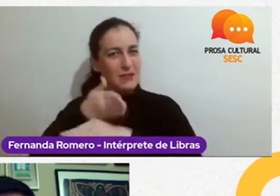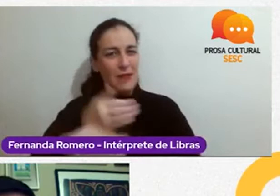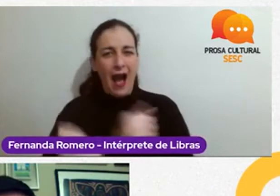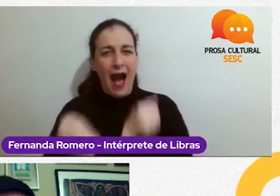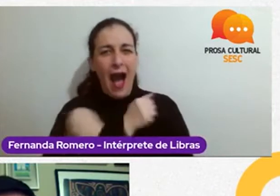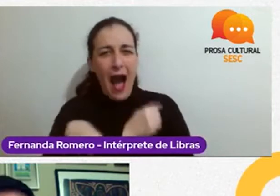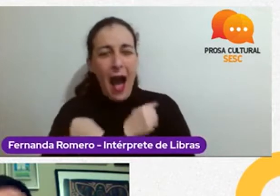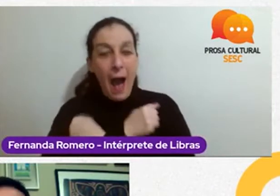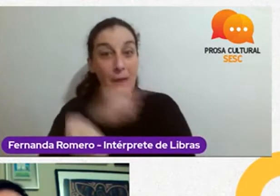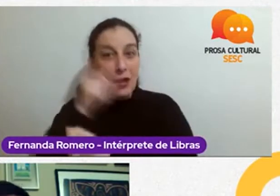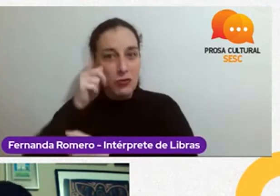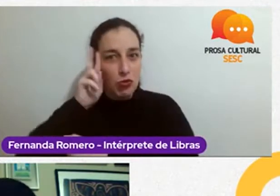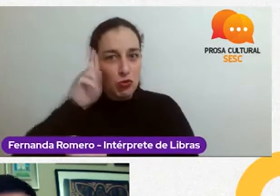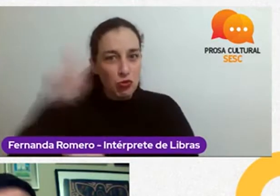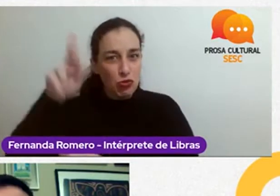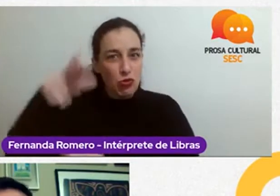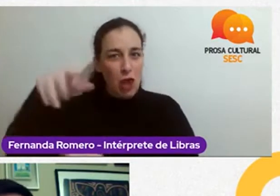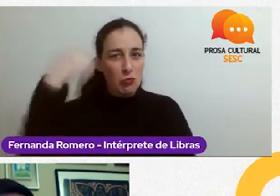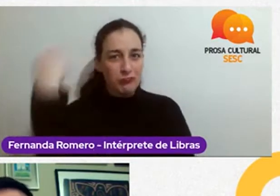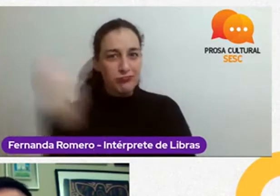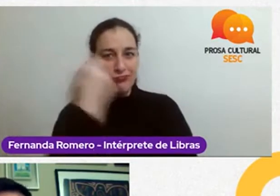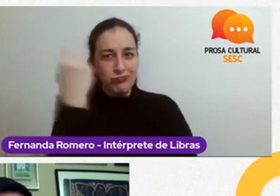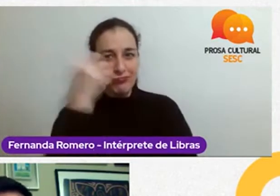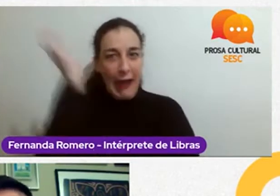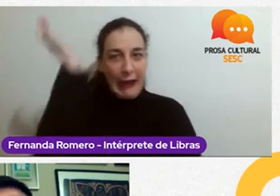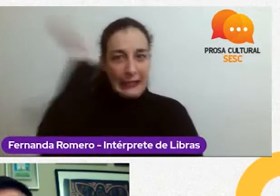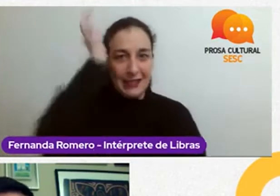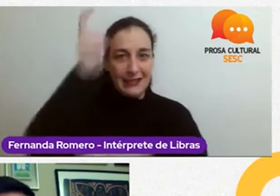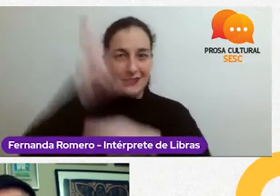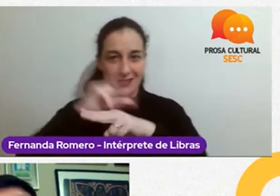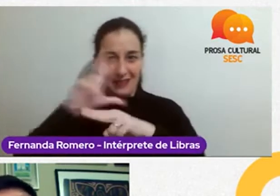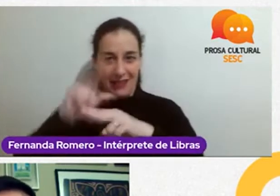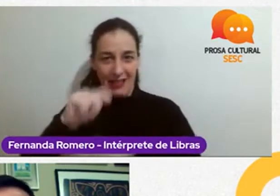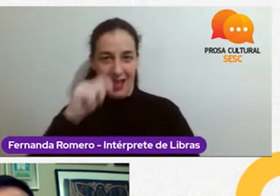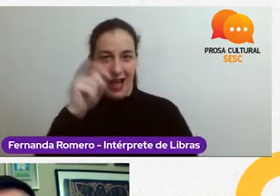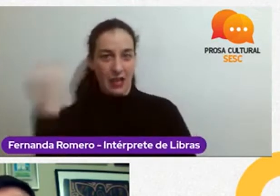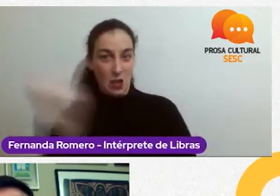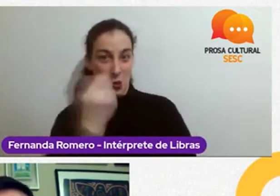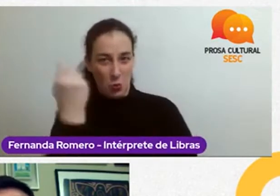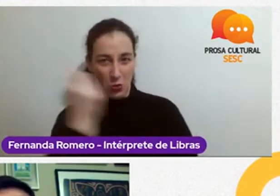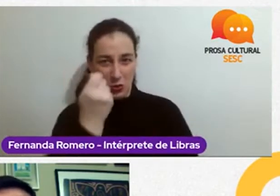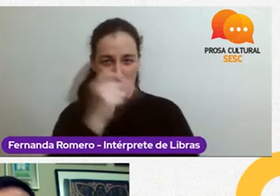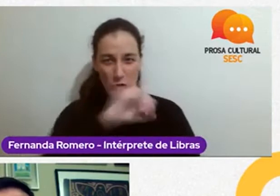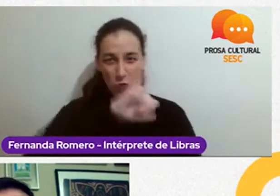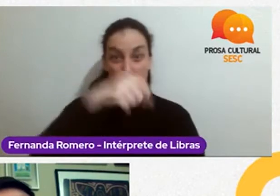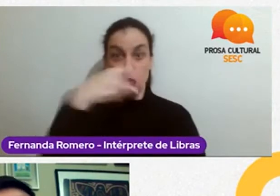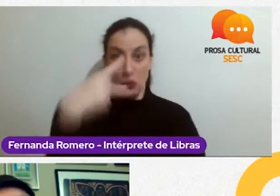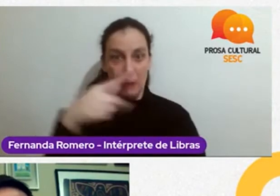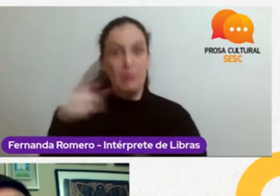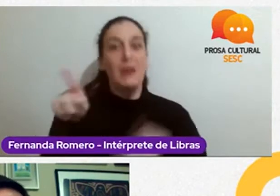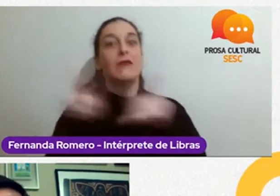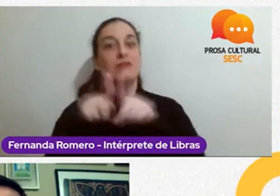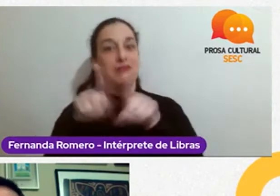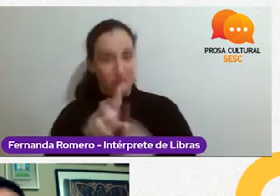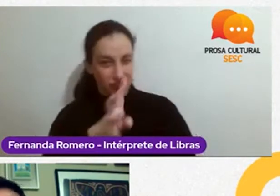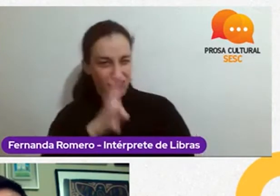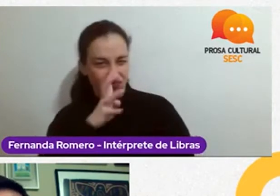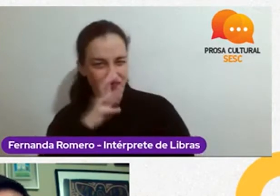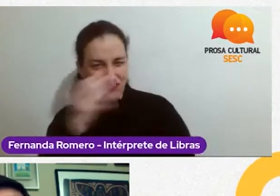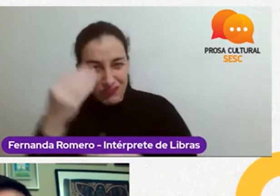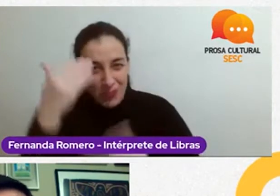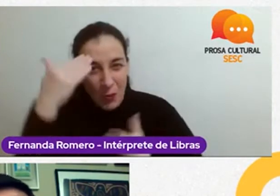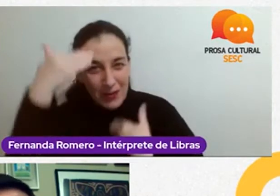nosso diretor regional do SESC, do SENAC do Rio Grande do Sul, José Paulo da Rosa, que também deve estar nos assistindo. Muito